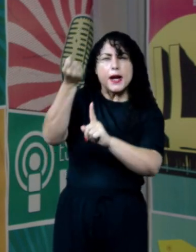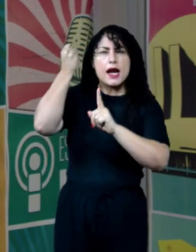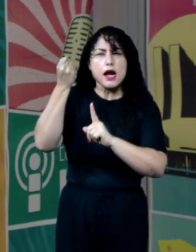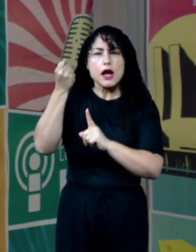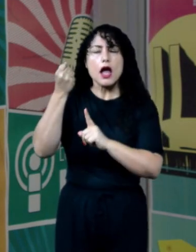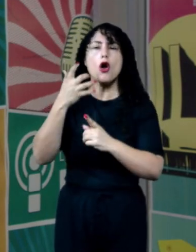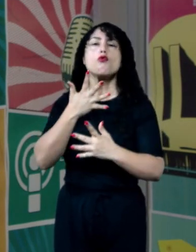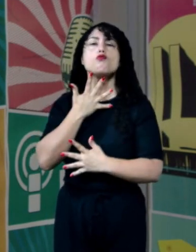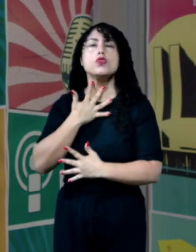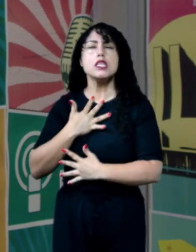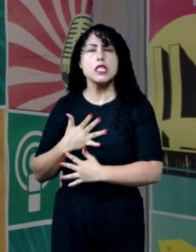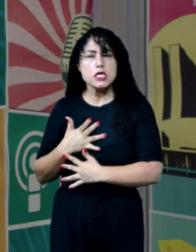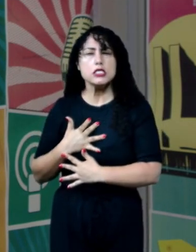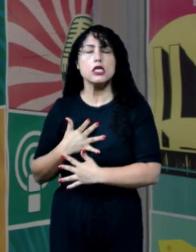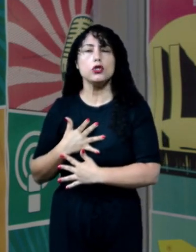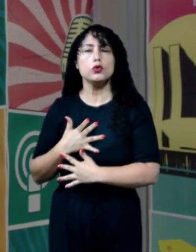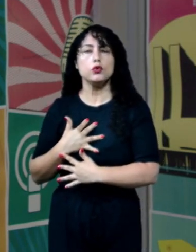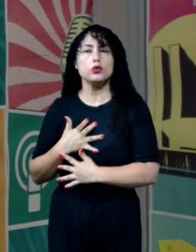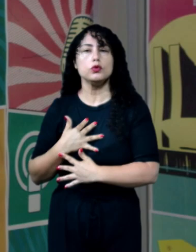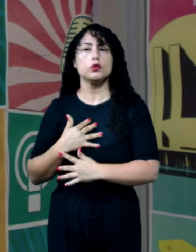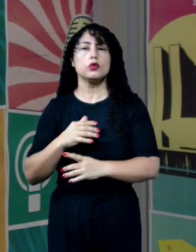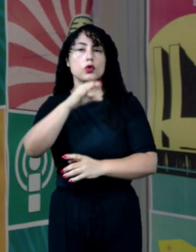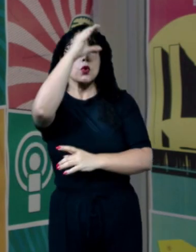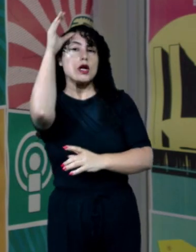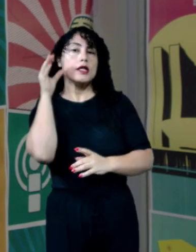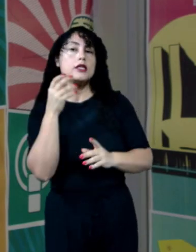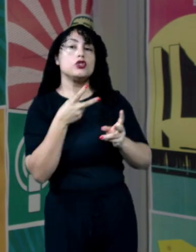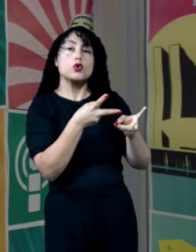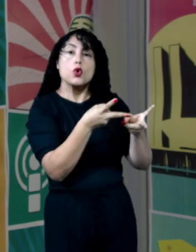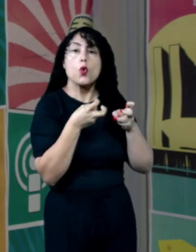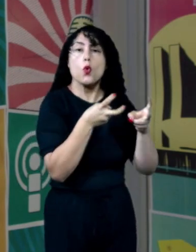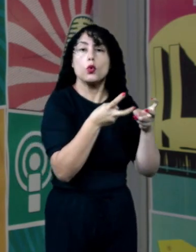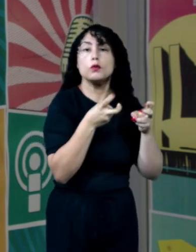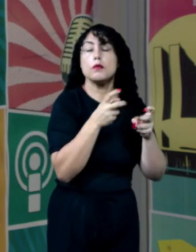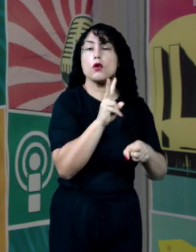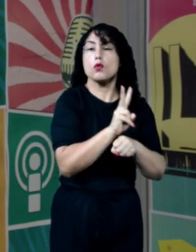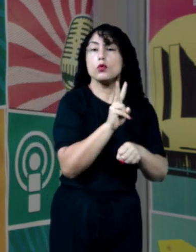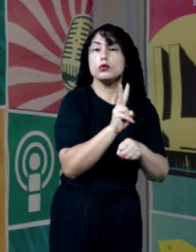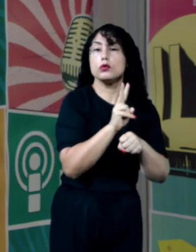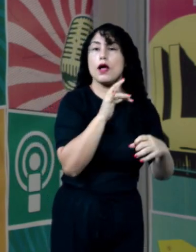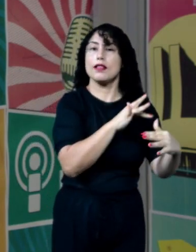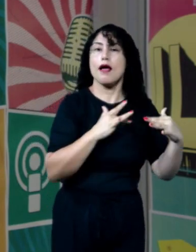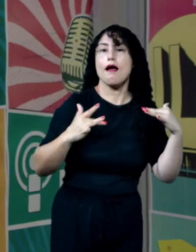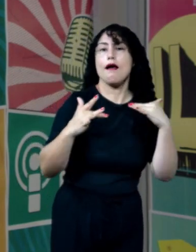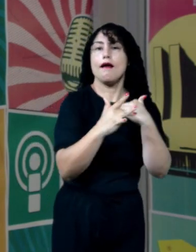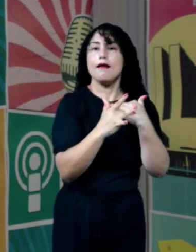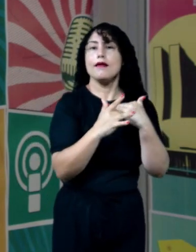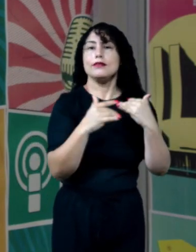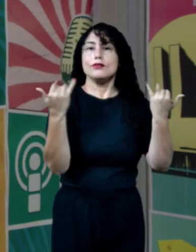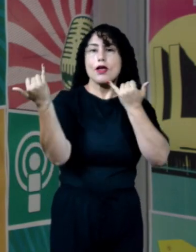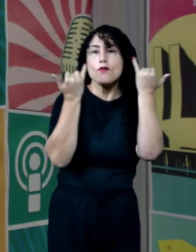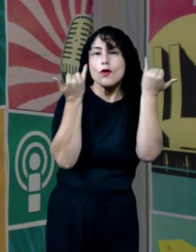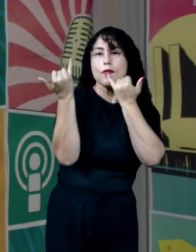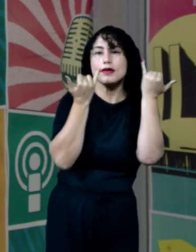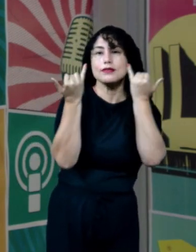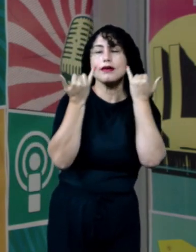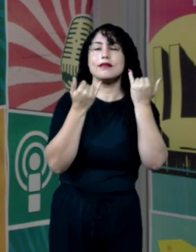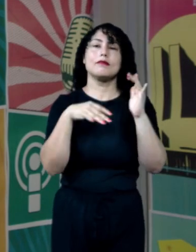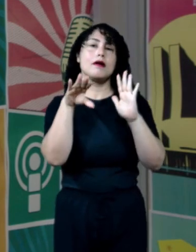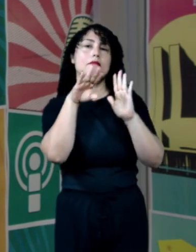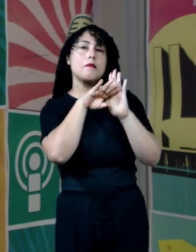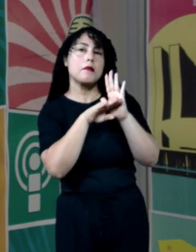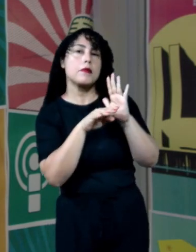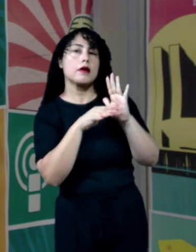o desejo do cliente, do consumidor, para mantê-lo ali na rede, no anúncio. E aí vem uma propaganda para